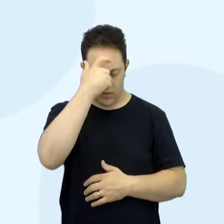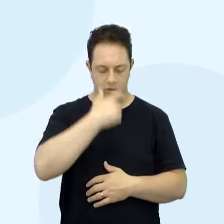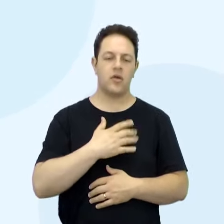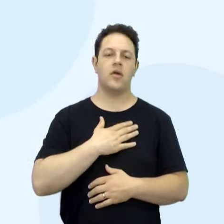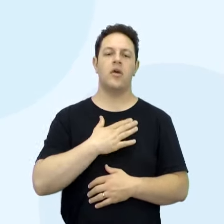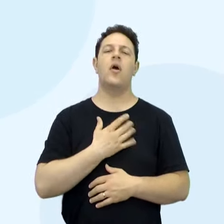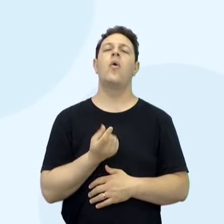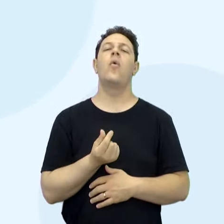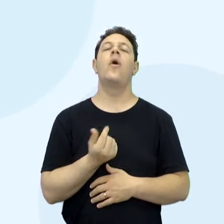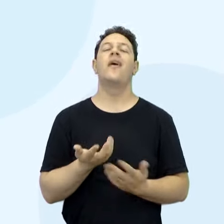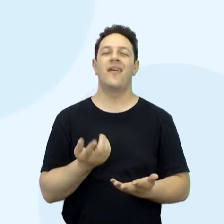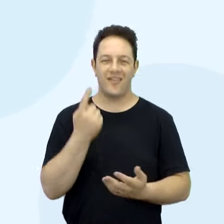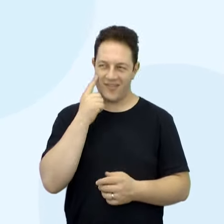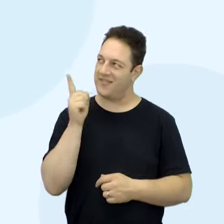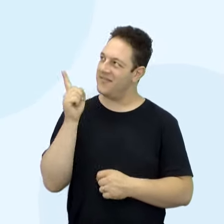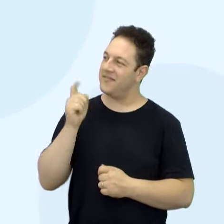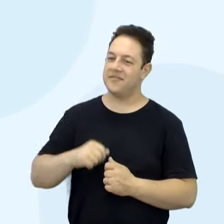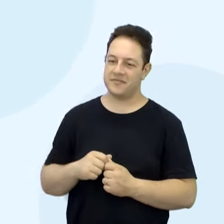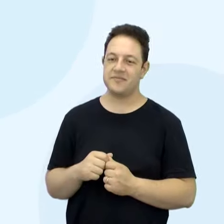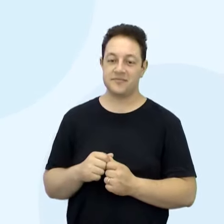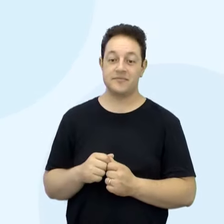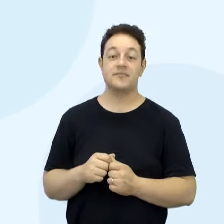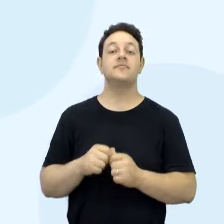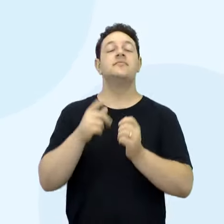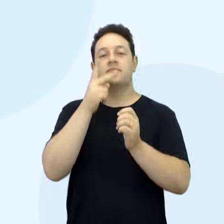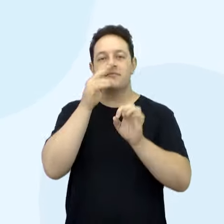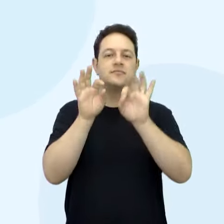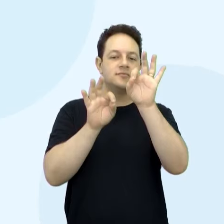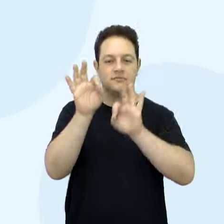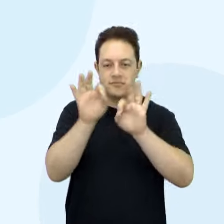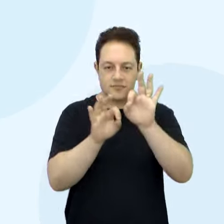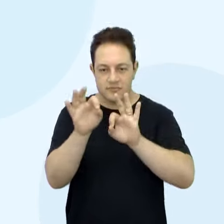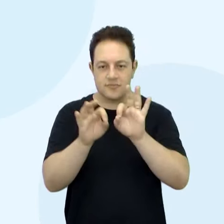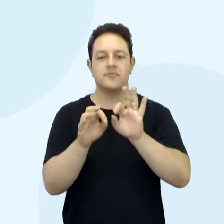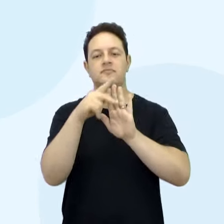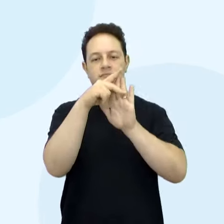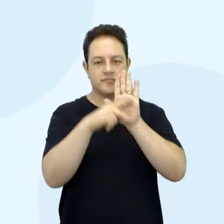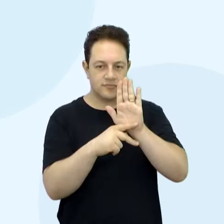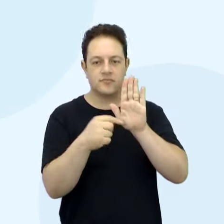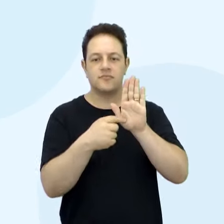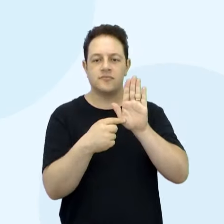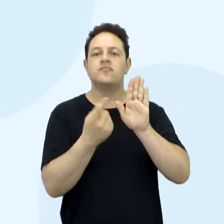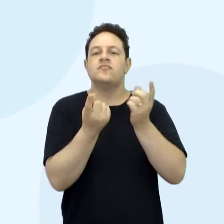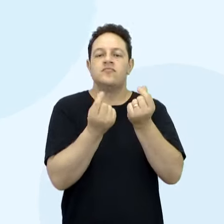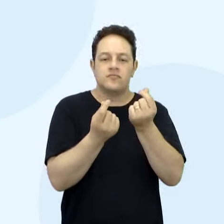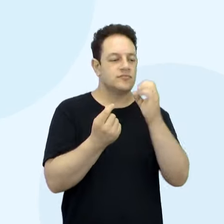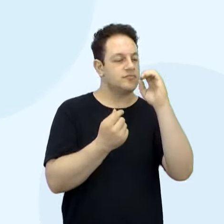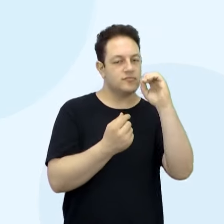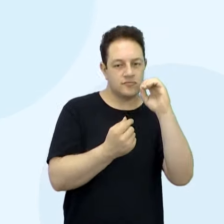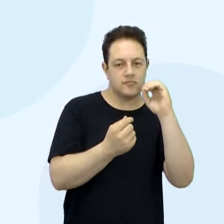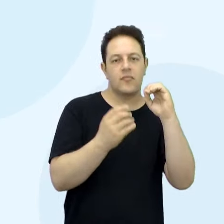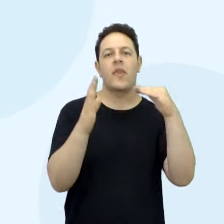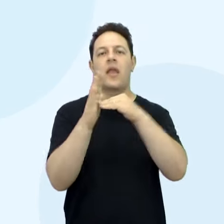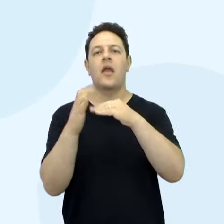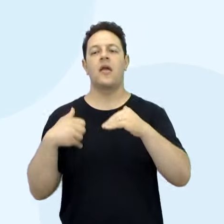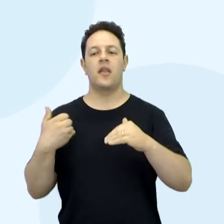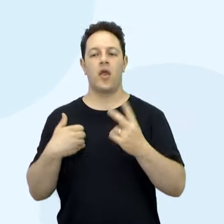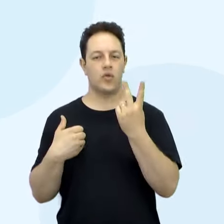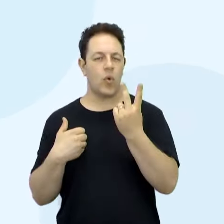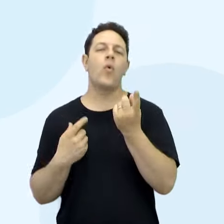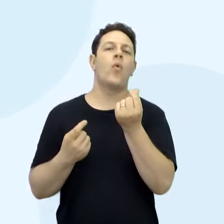Quanto você custa? E aí a gente começou, né, fazer uma projeção financeira aí do zero aos 2 anos, depois